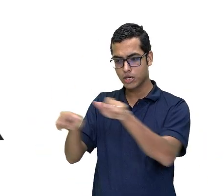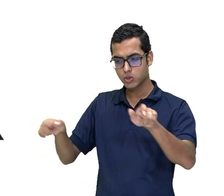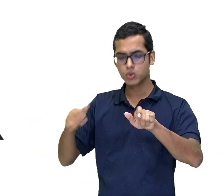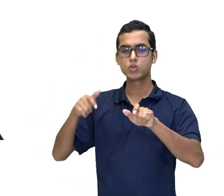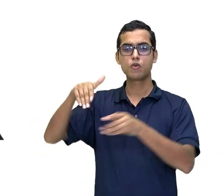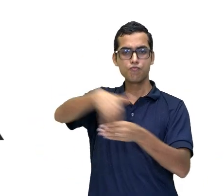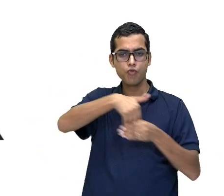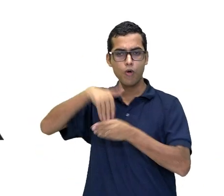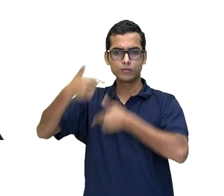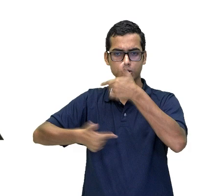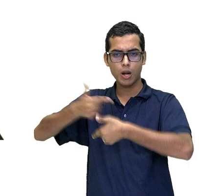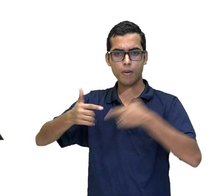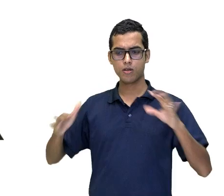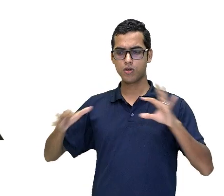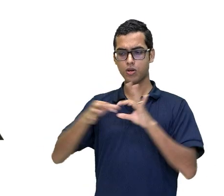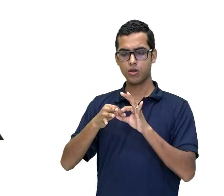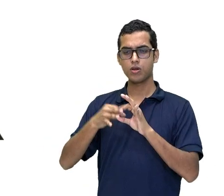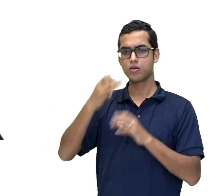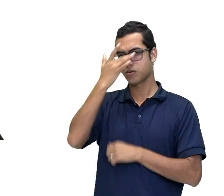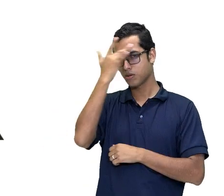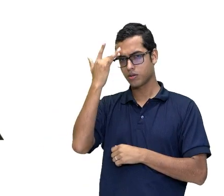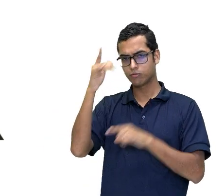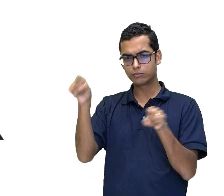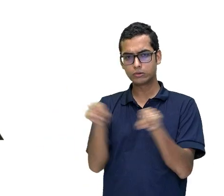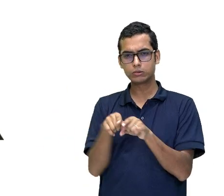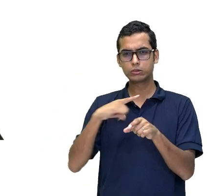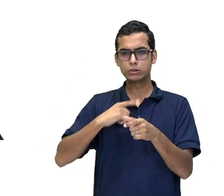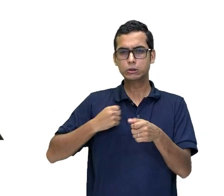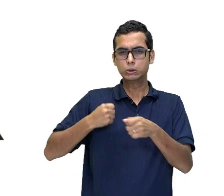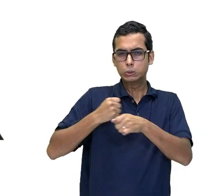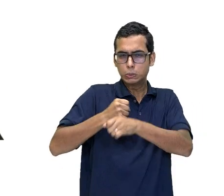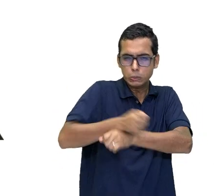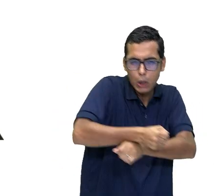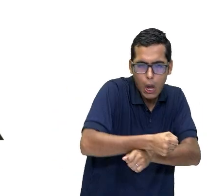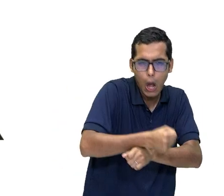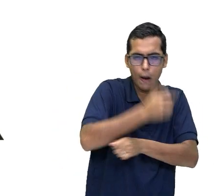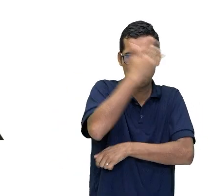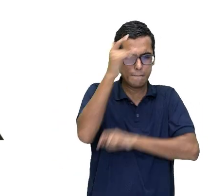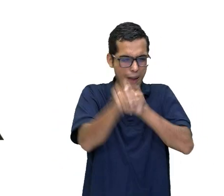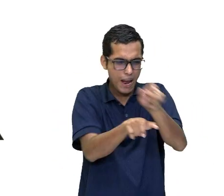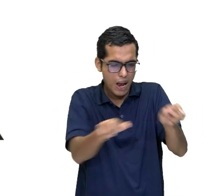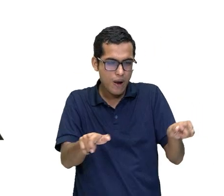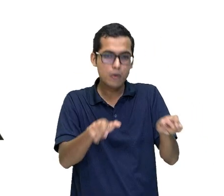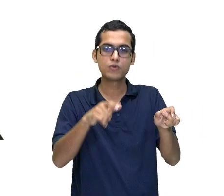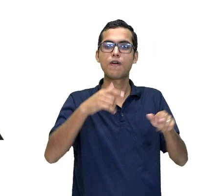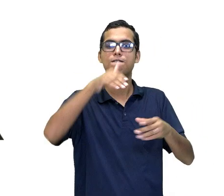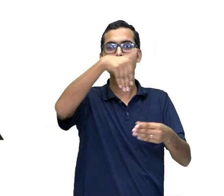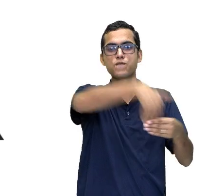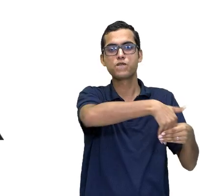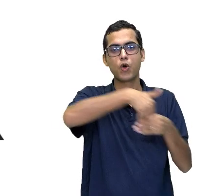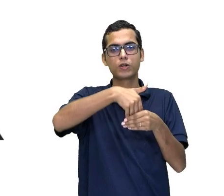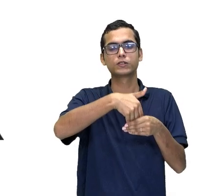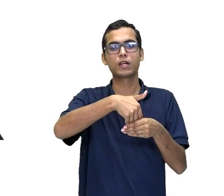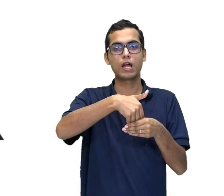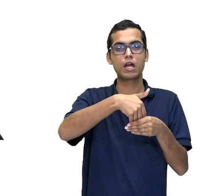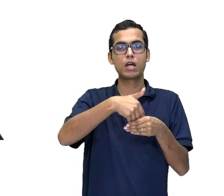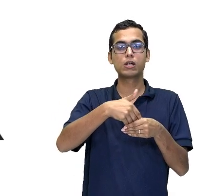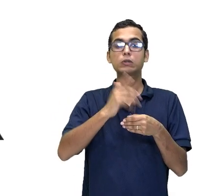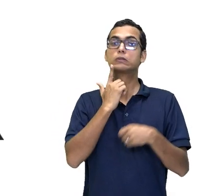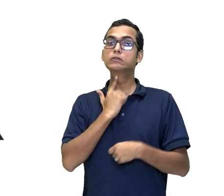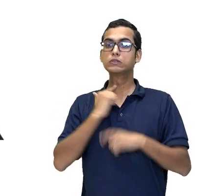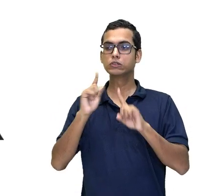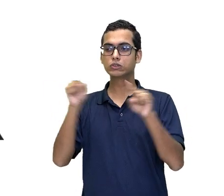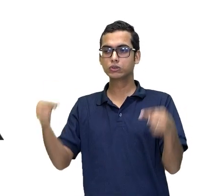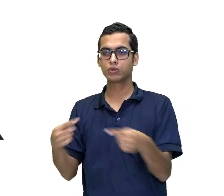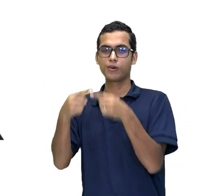que basicamente eram seus jagunços, que pressionavam a população a votar de acordo com a vontade do coronel. Então a